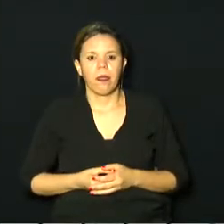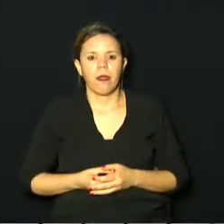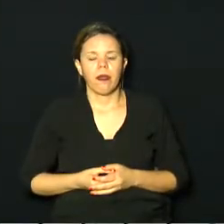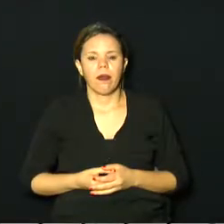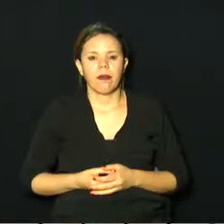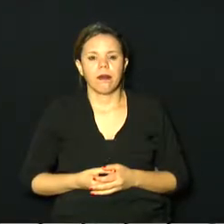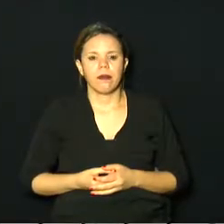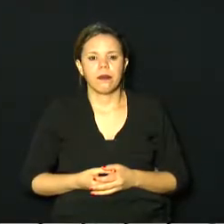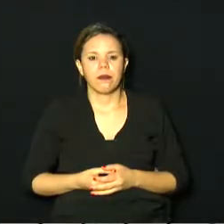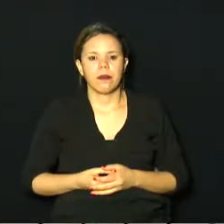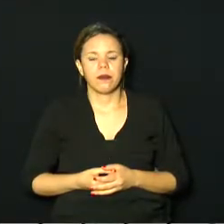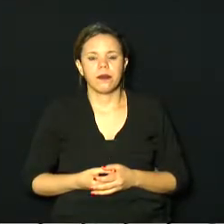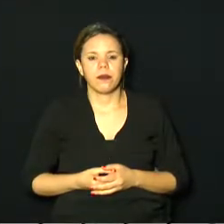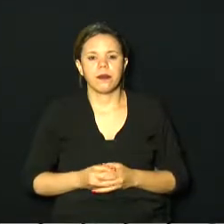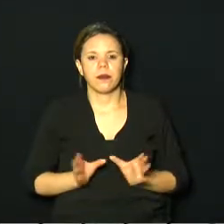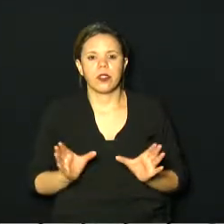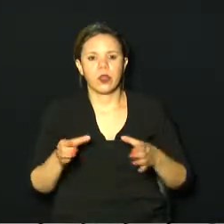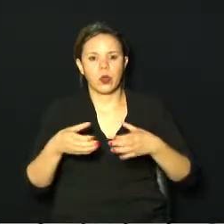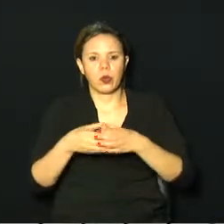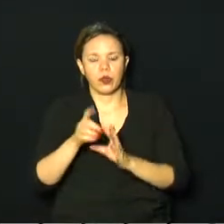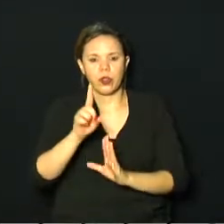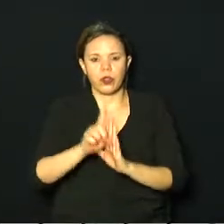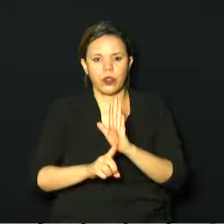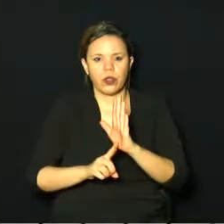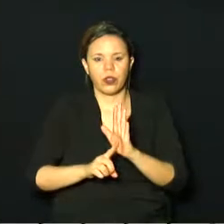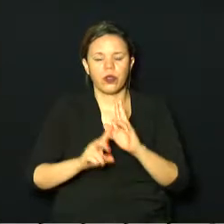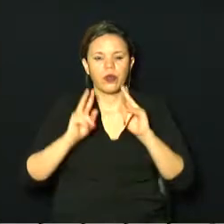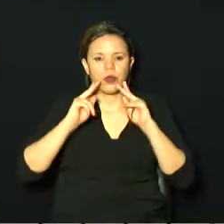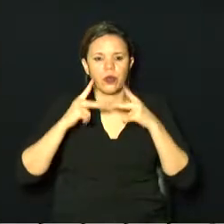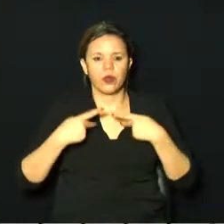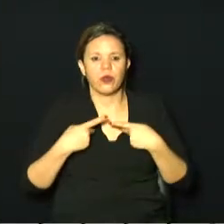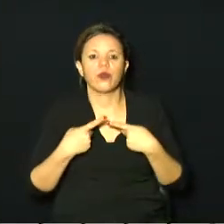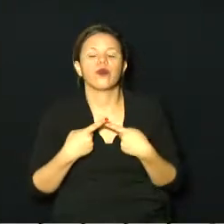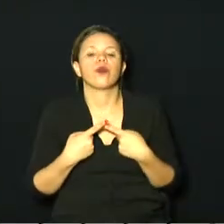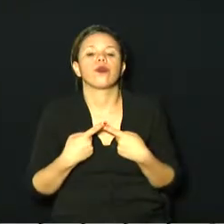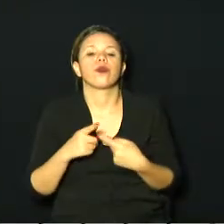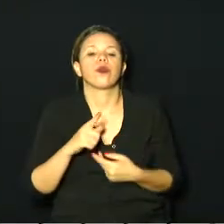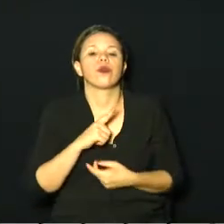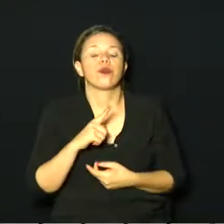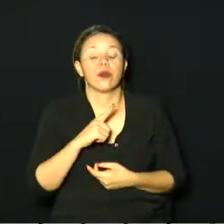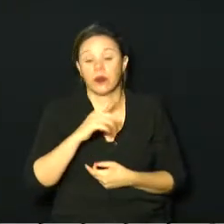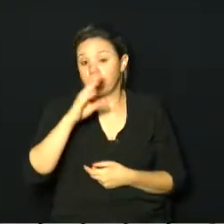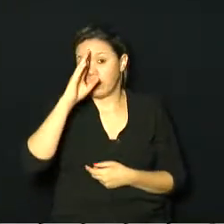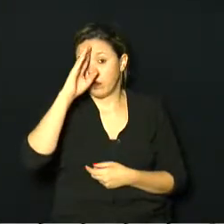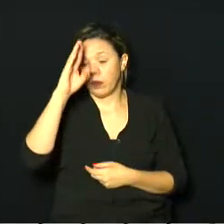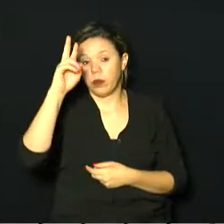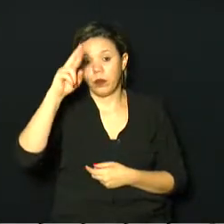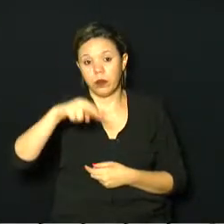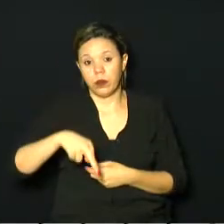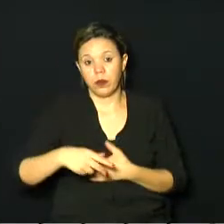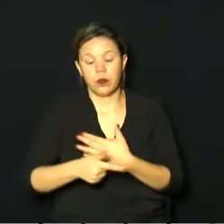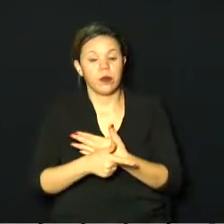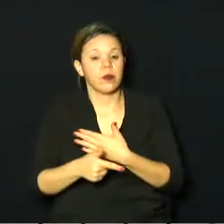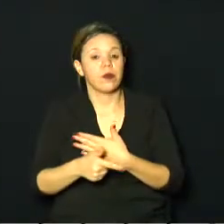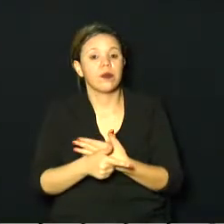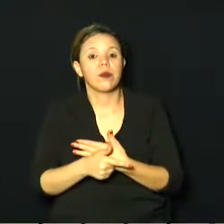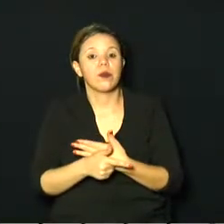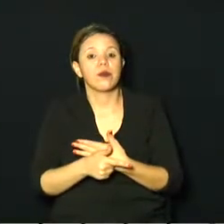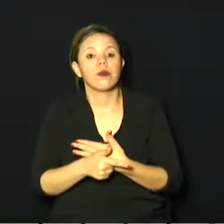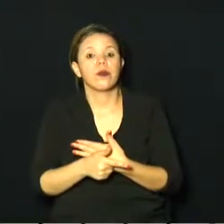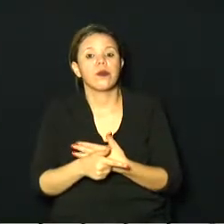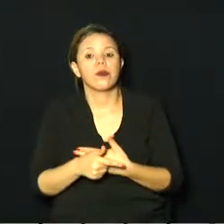Bom, a Comissão de Direitos Humanos, ela tem como princípio, como papel principal,